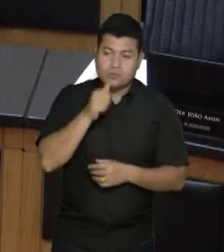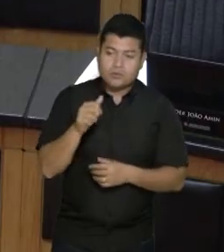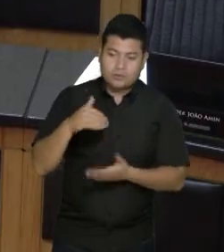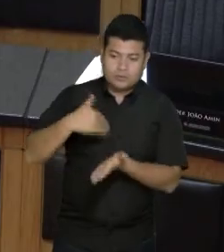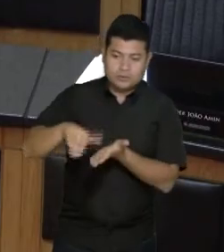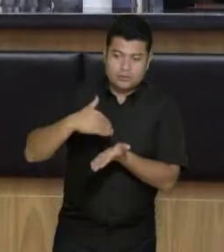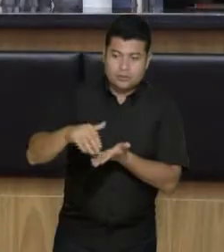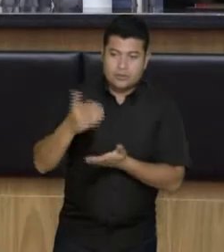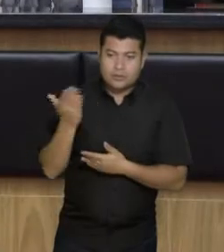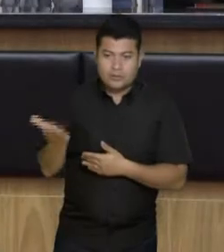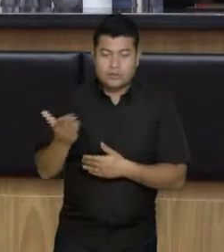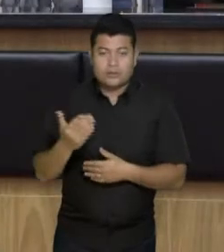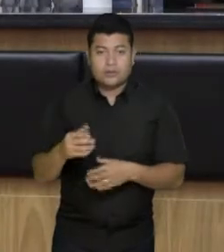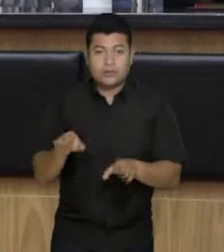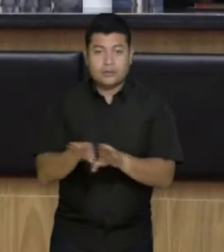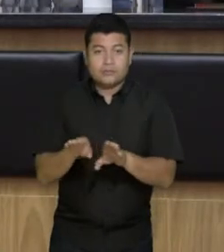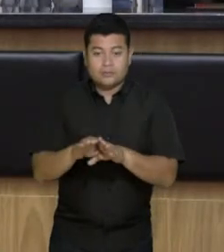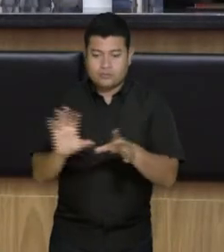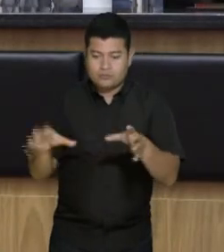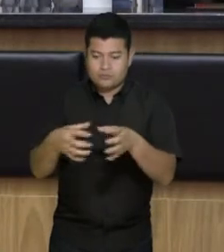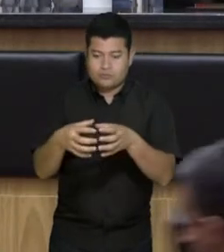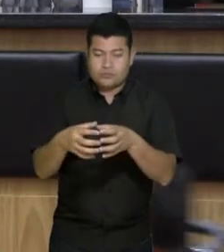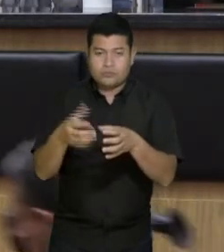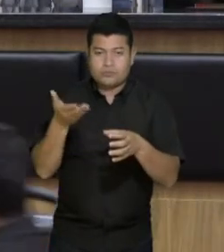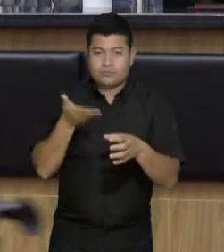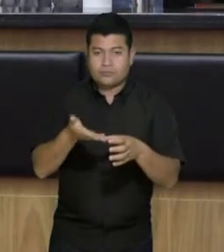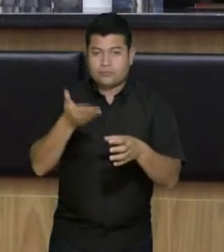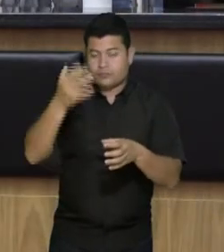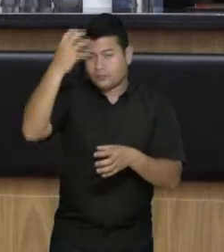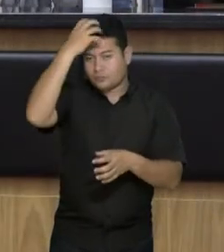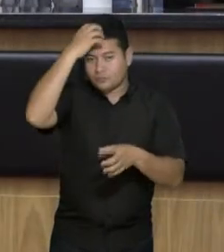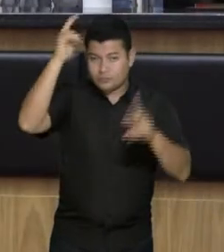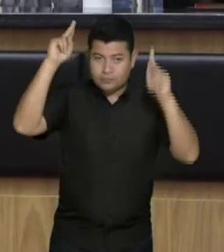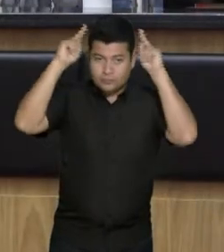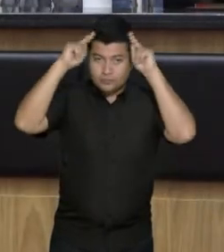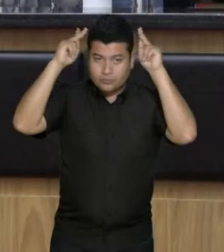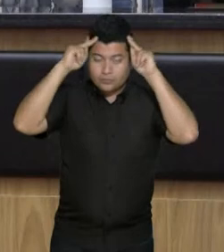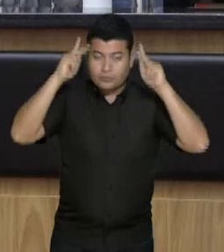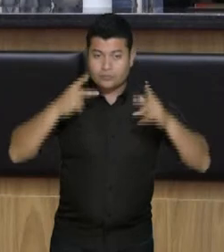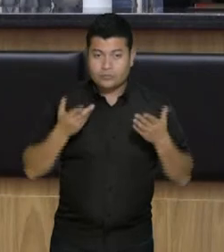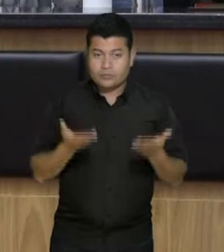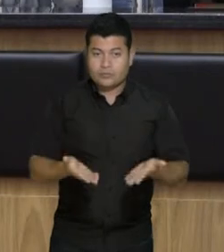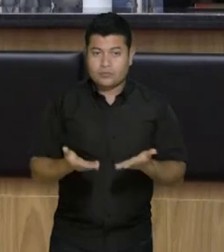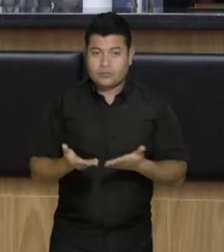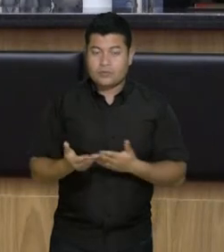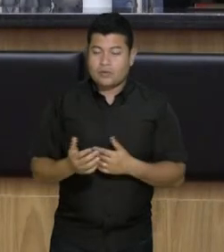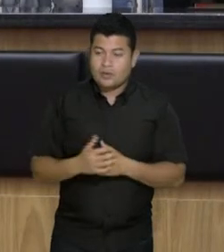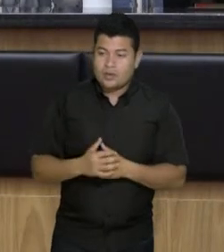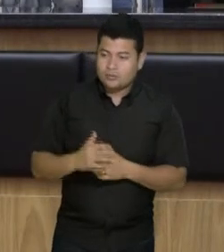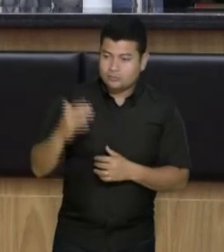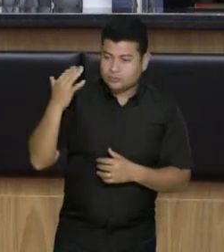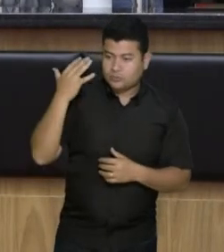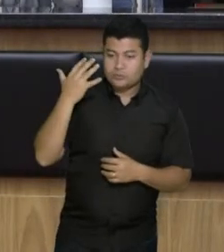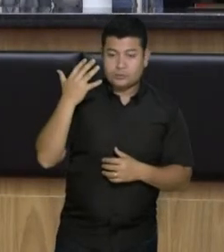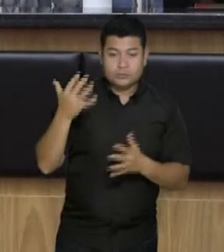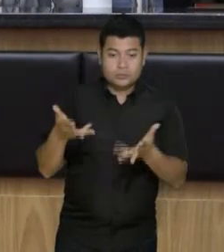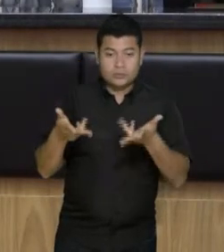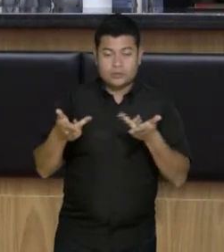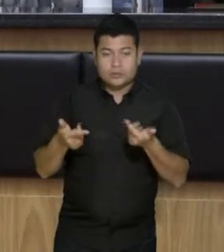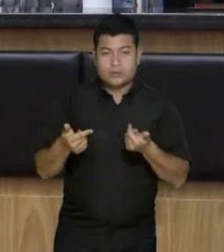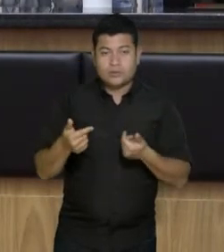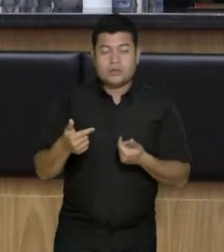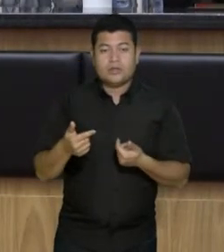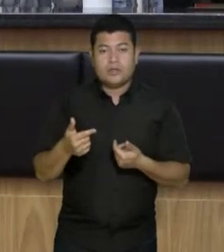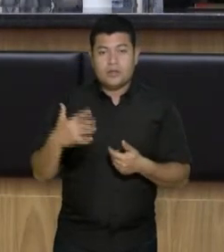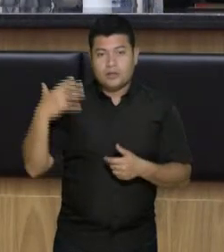a realeza, que chegou lá no gabinete, mostrando uma grande qualidade que representa o nosso povo